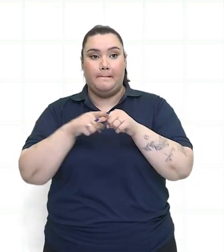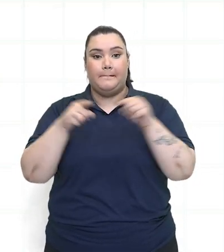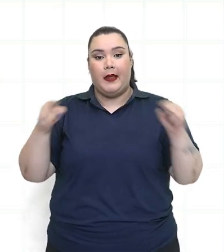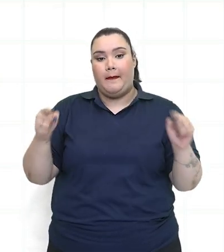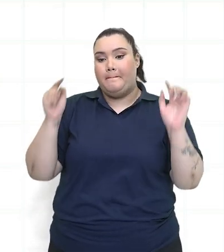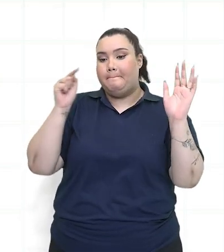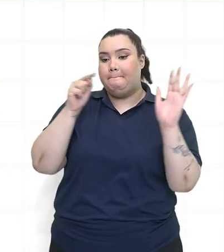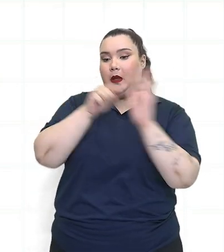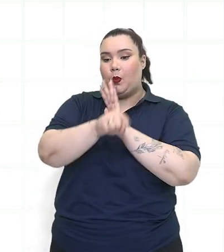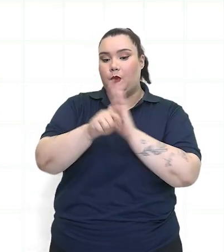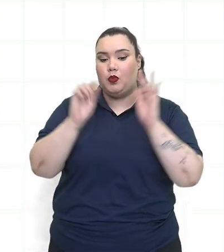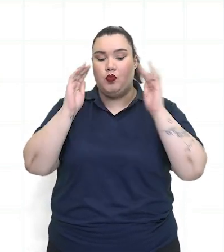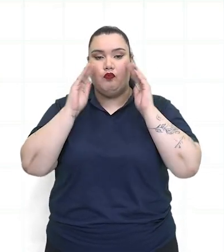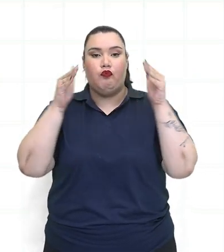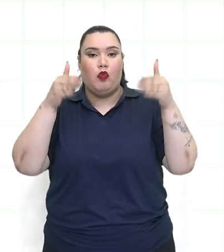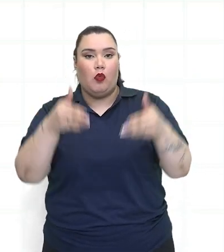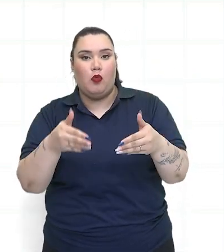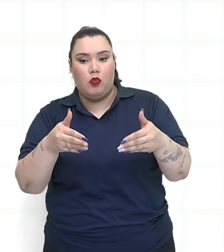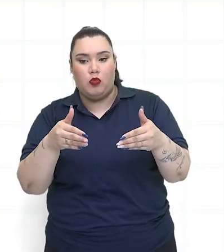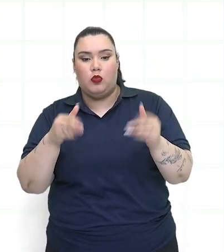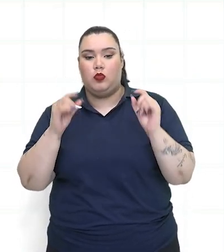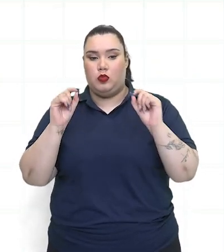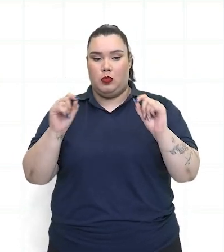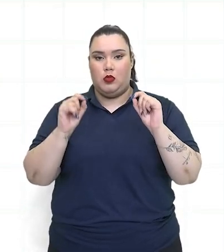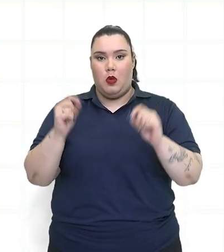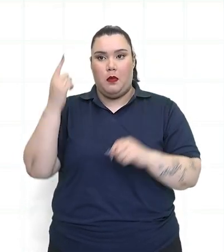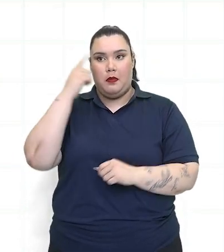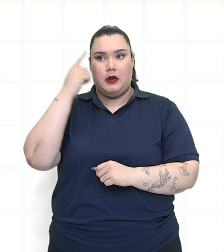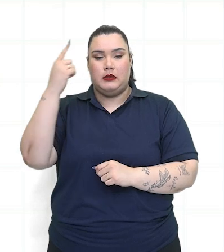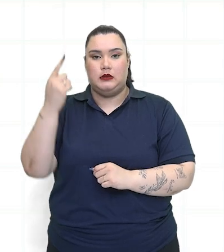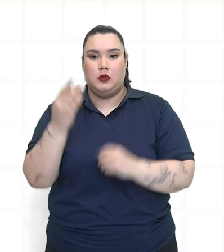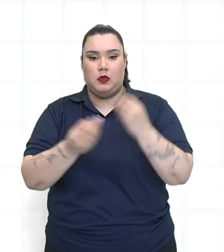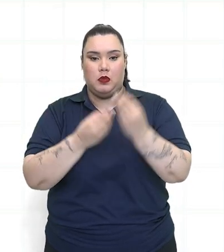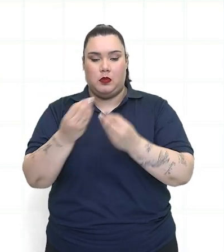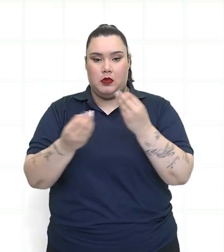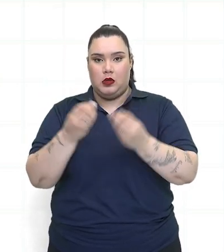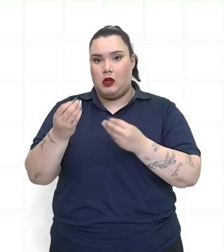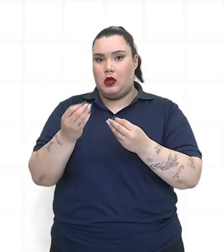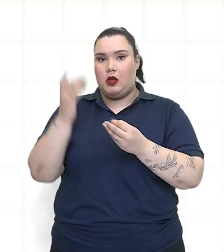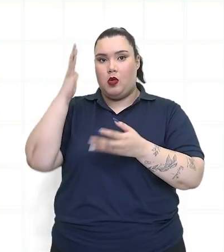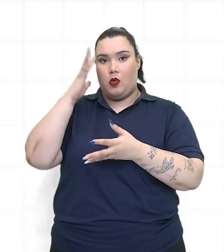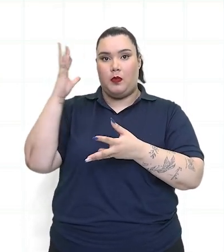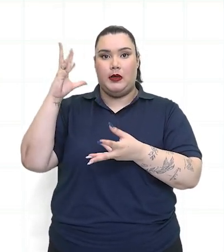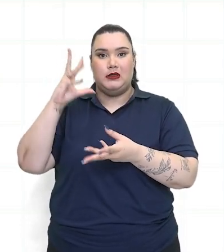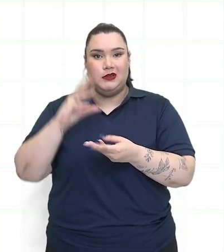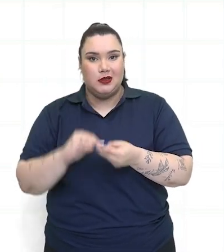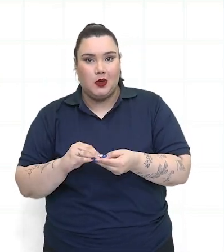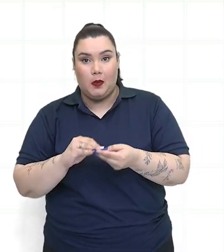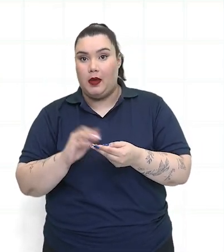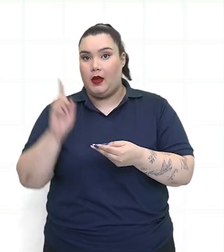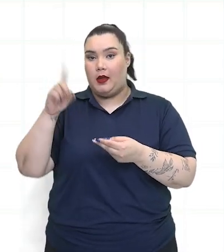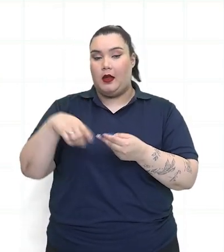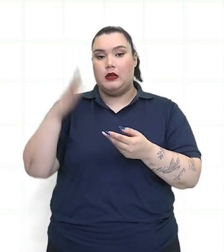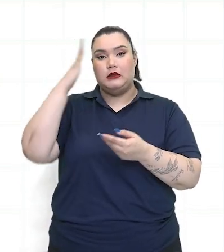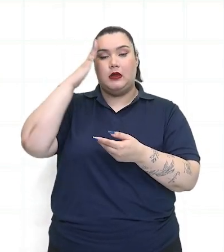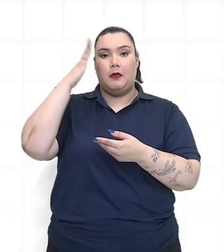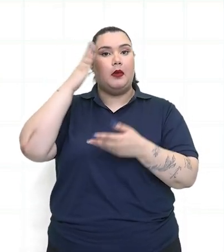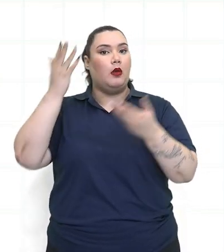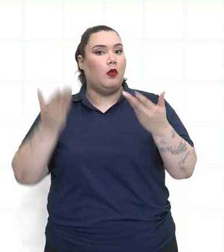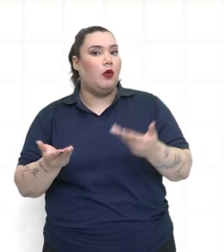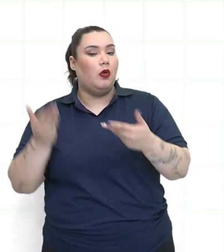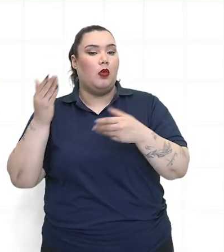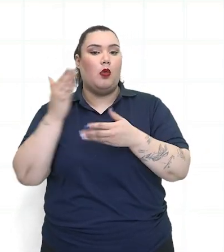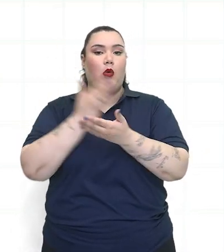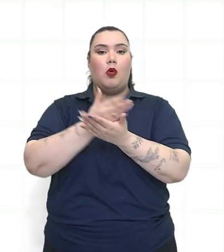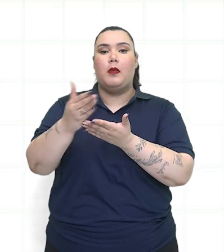a minha pergunta, que me dá o pensamento da inferência, o pensamento indutivo, é que eu quero saber que ele vai